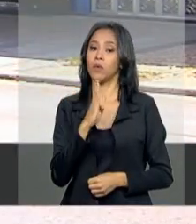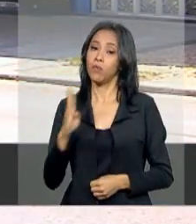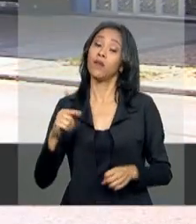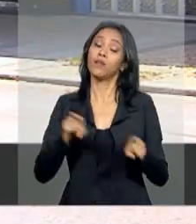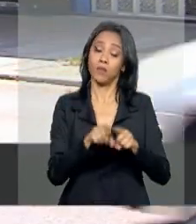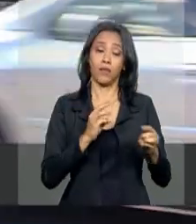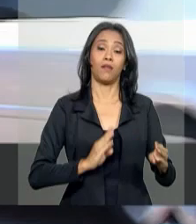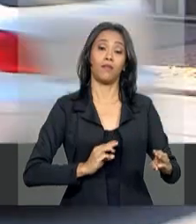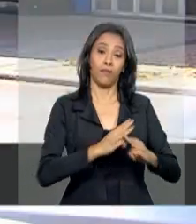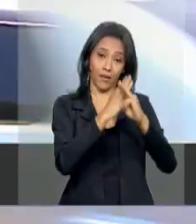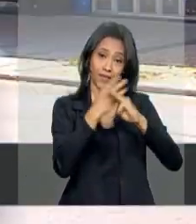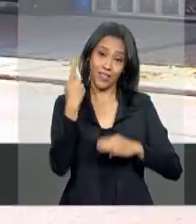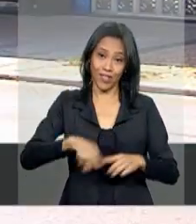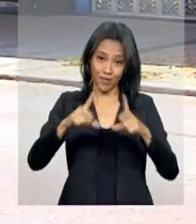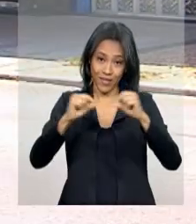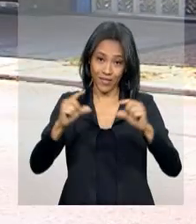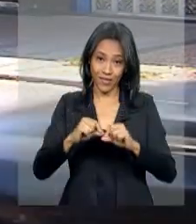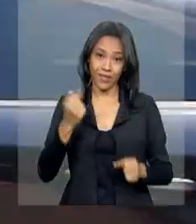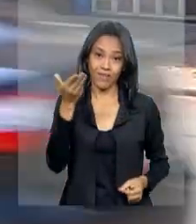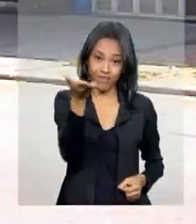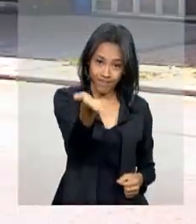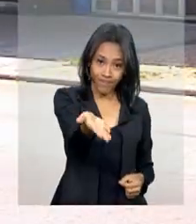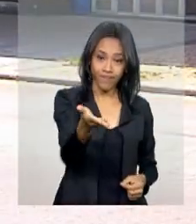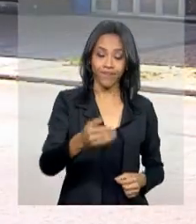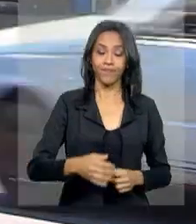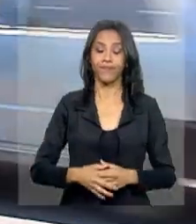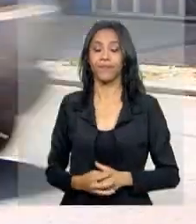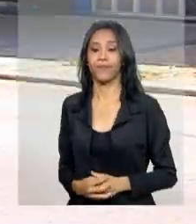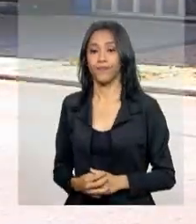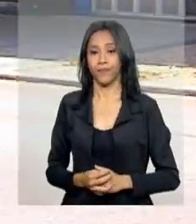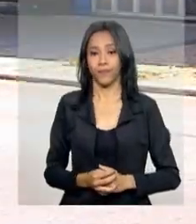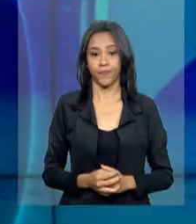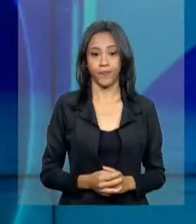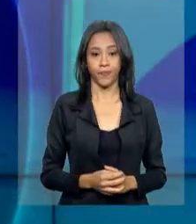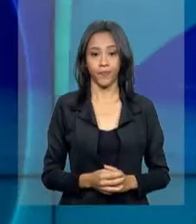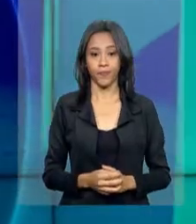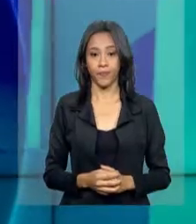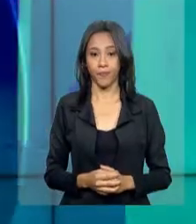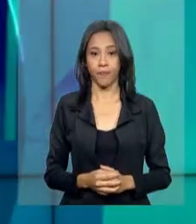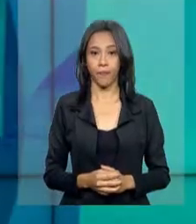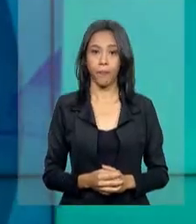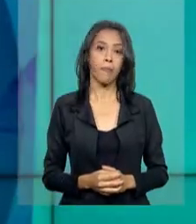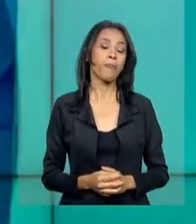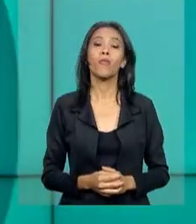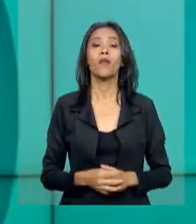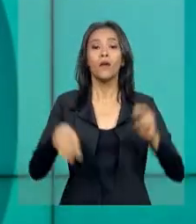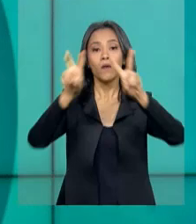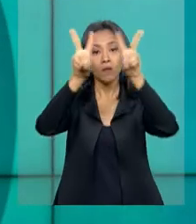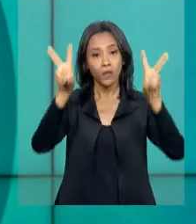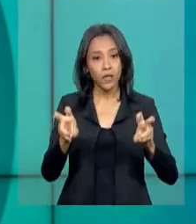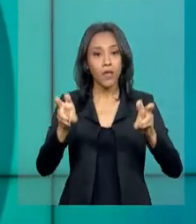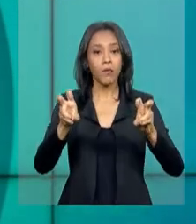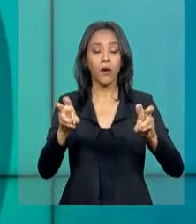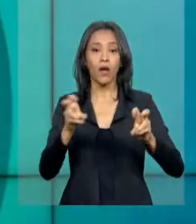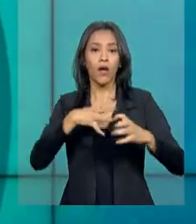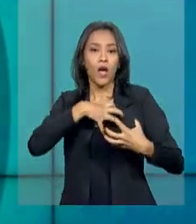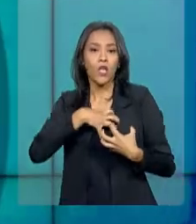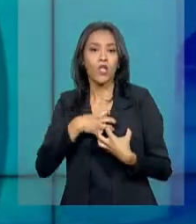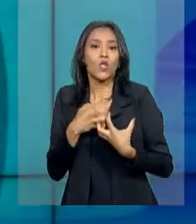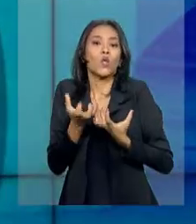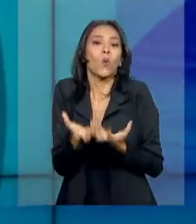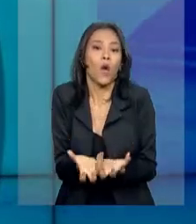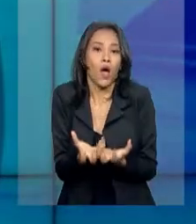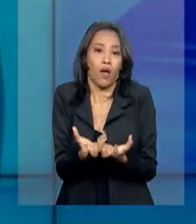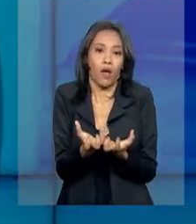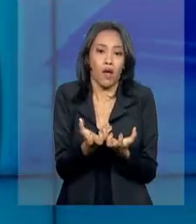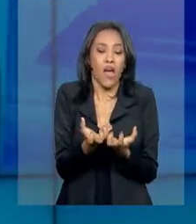internet. De Brasília, Luciana Colares de Holanda. O tema doação de órgãos costuma ser um